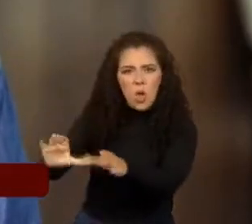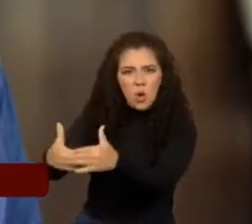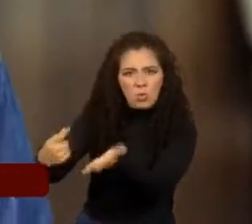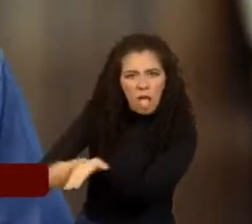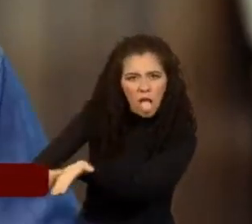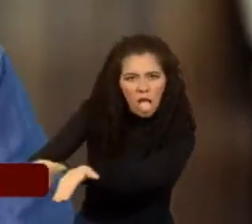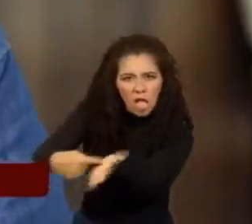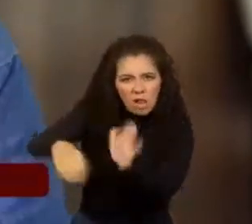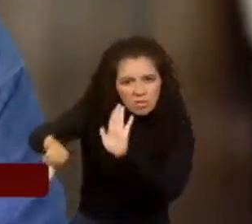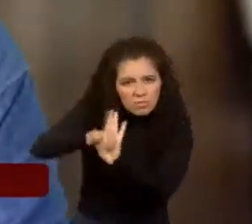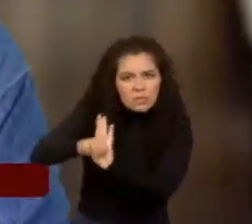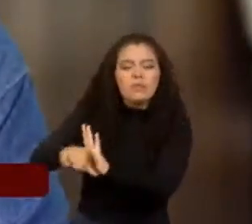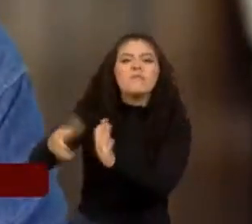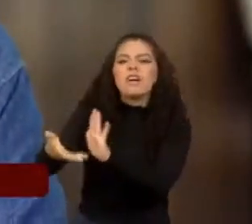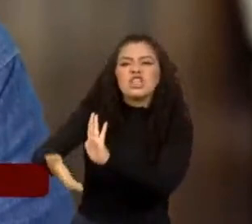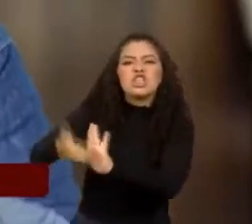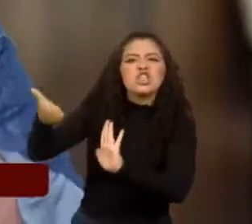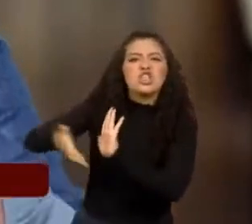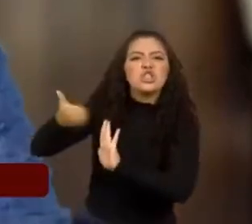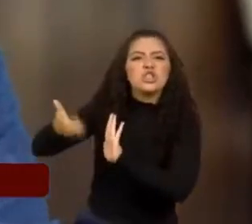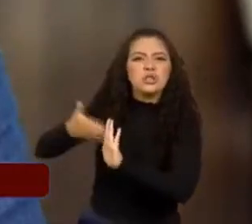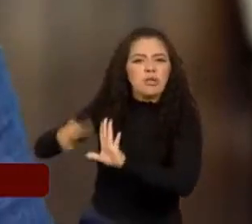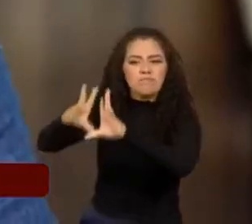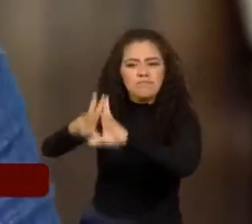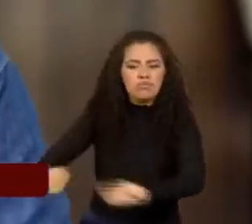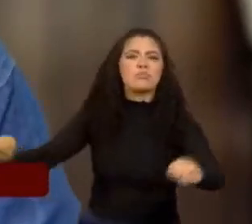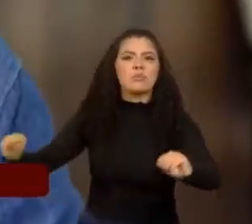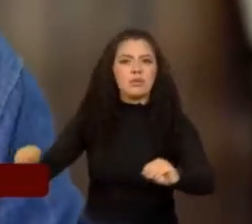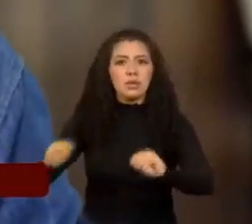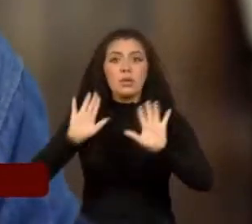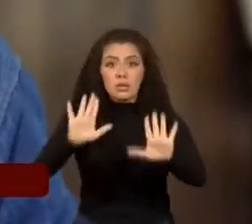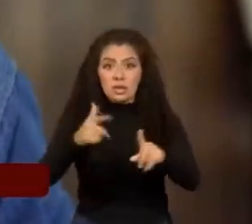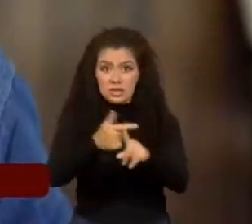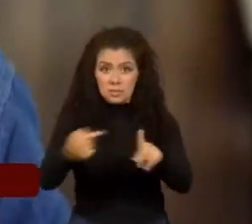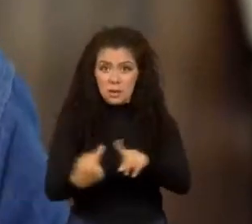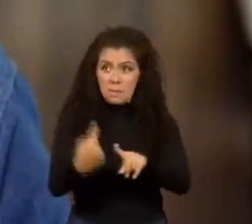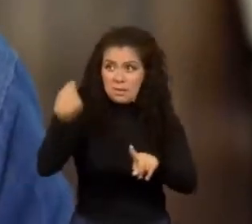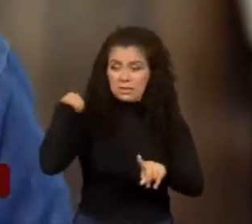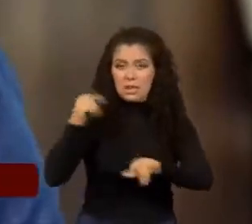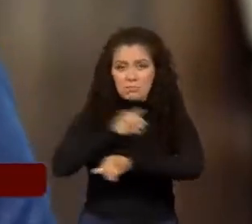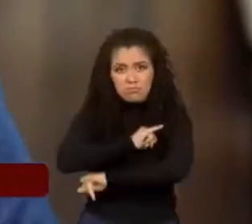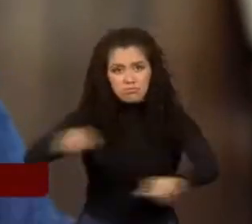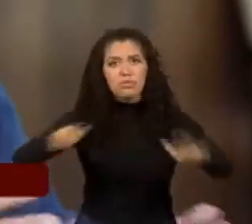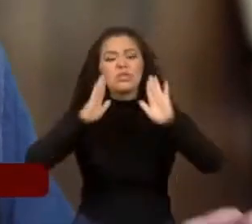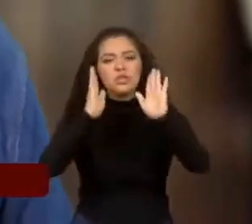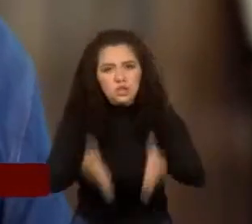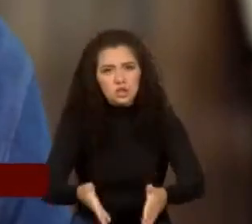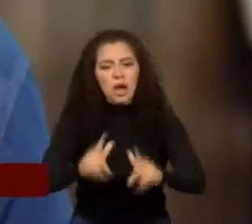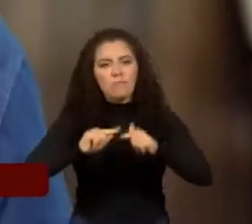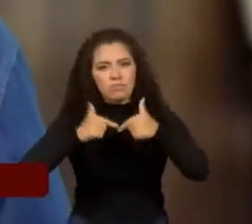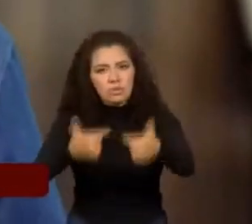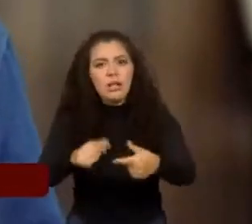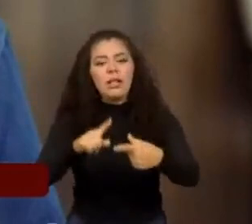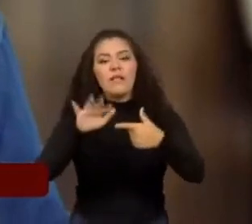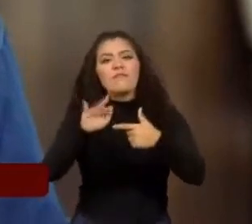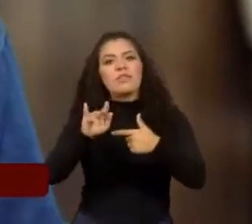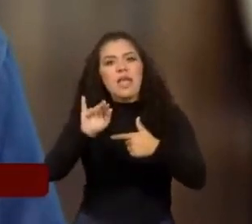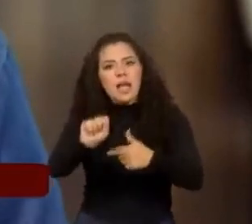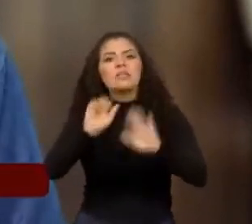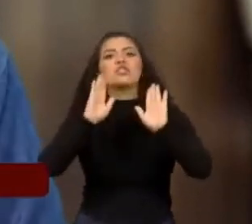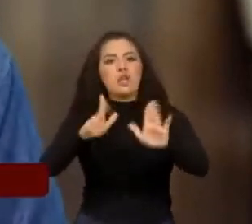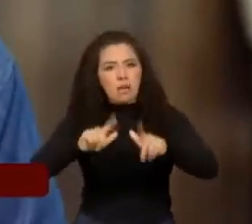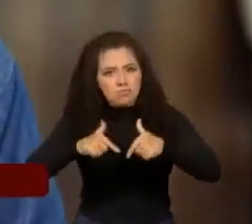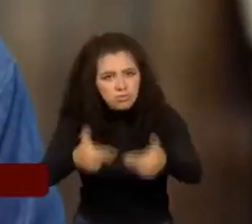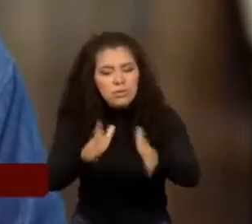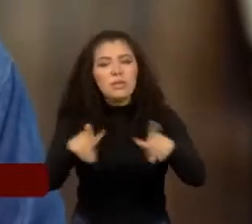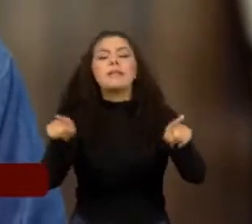crime organizado. Isso foi anunciado a semana passada, já está em funcionamento, o FIES já está em funcionamento, e essa do Minha Casa